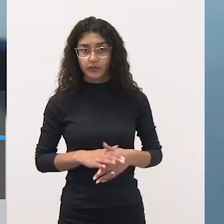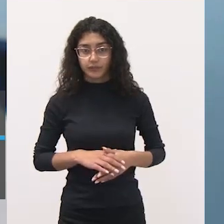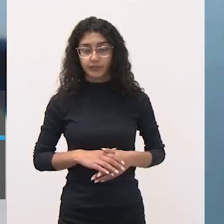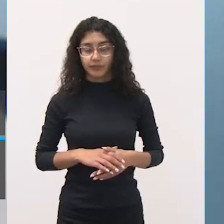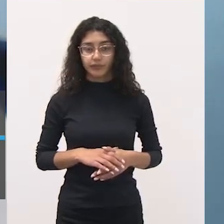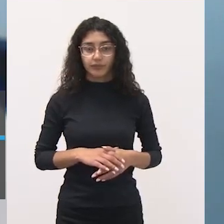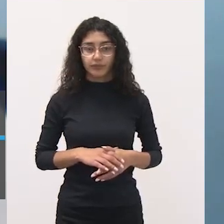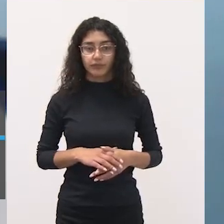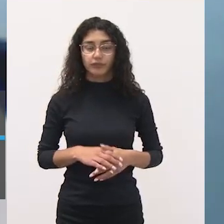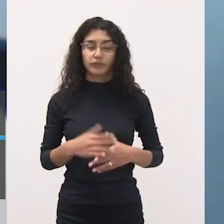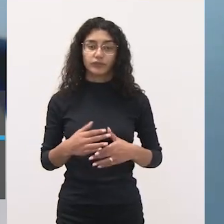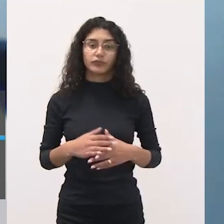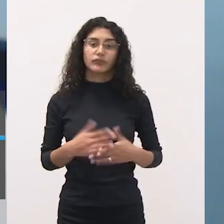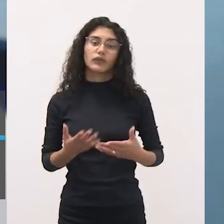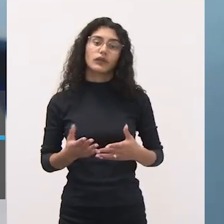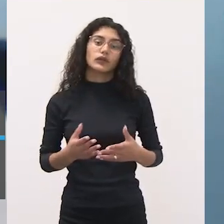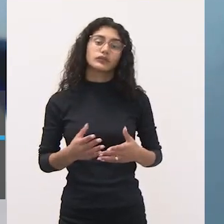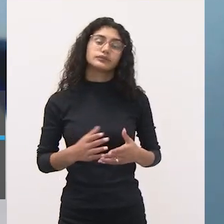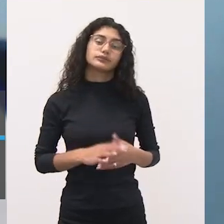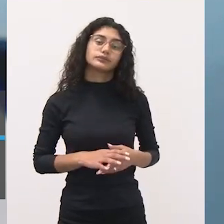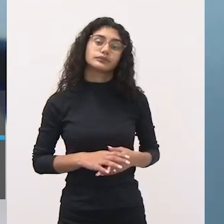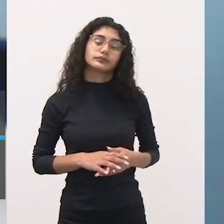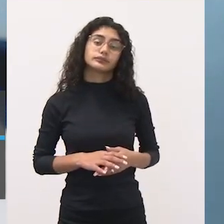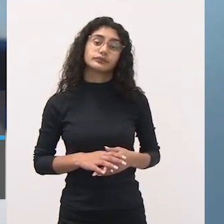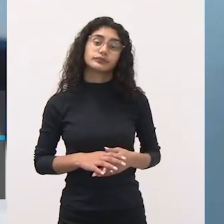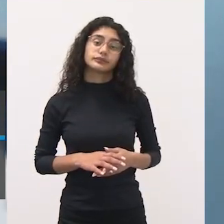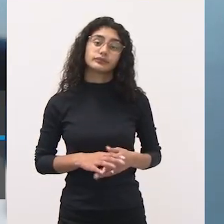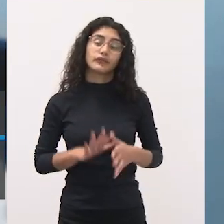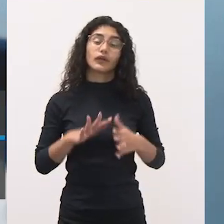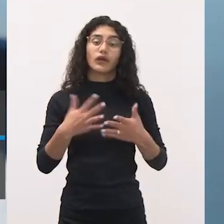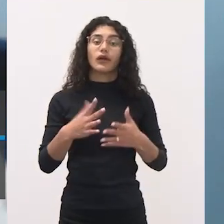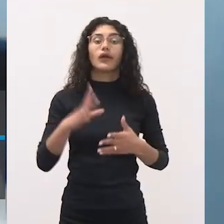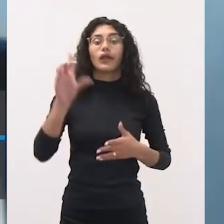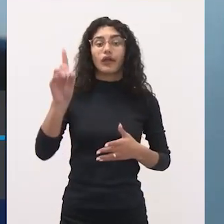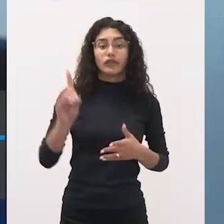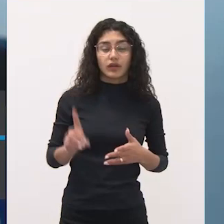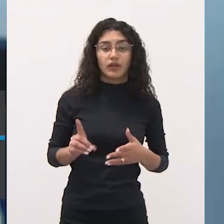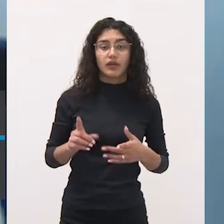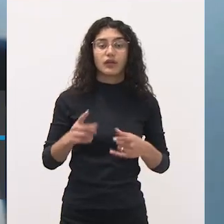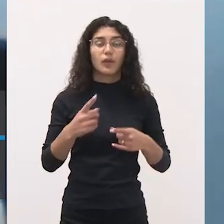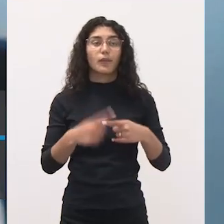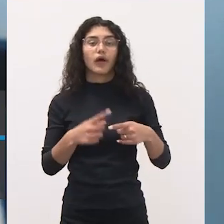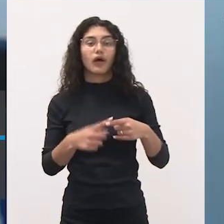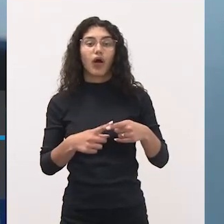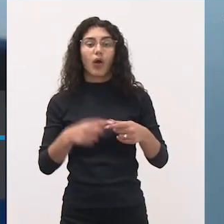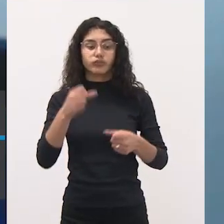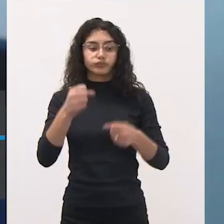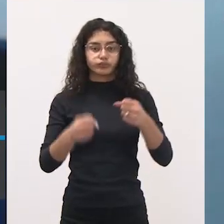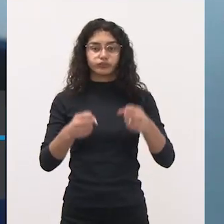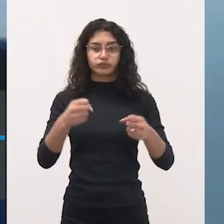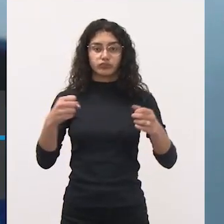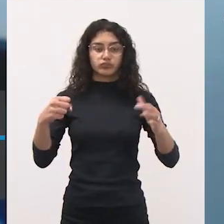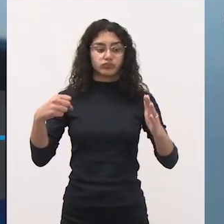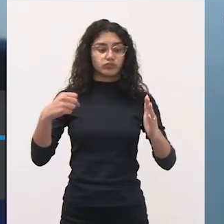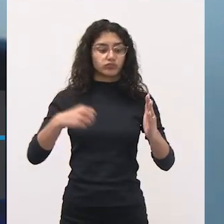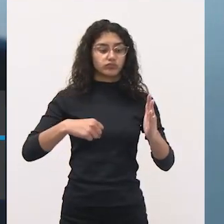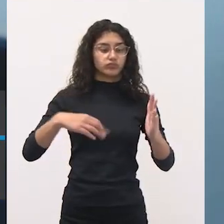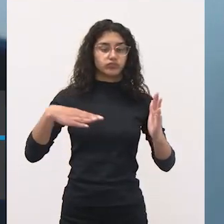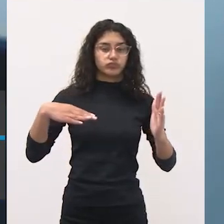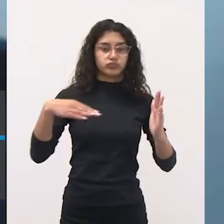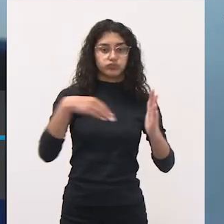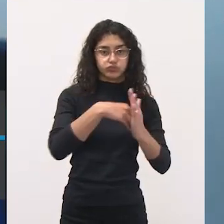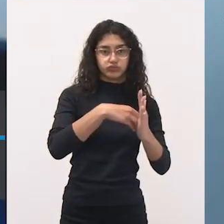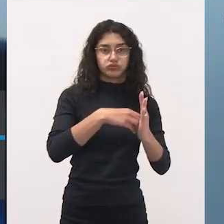causas de deficiência causada por acidente de carro, por acidente de